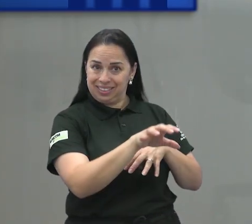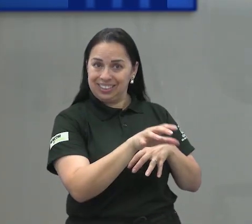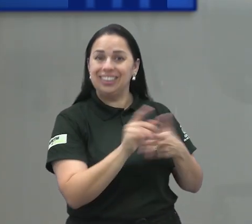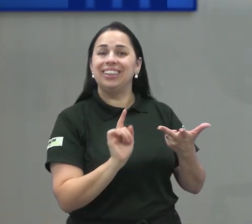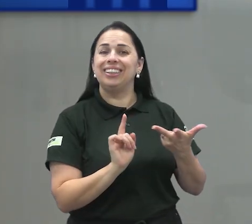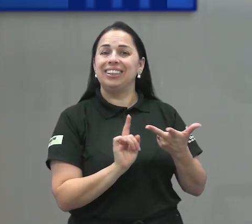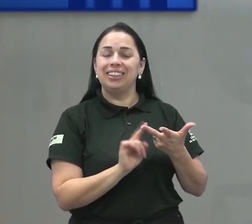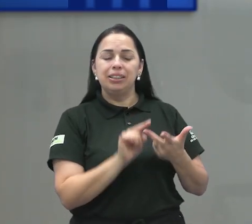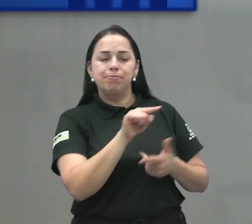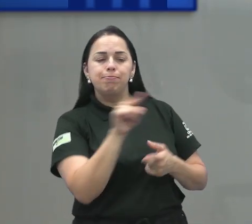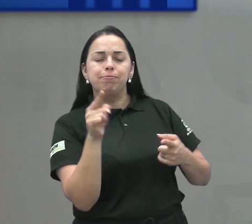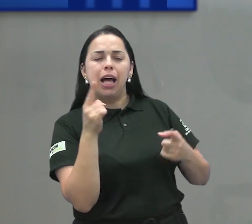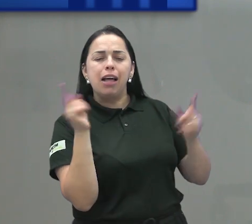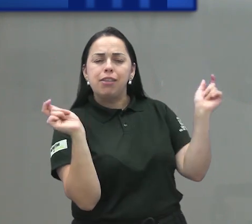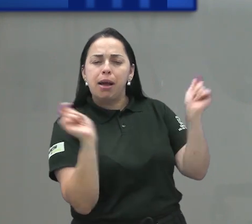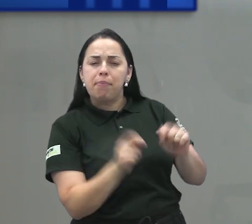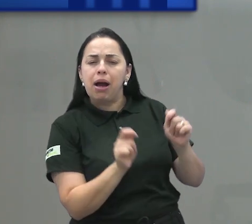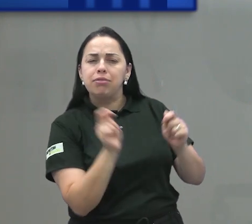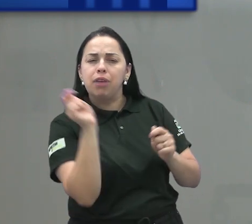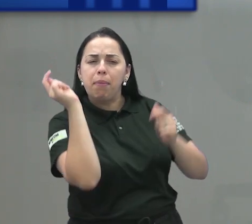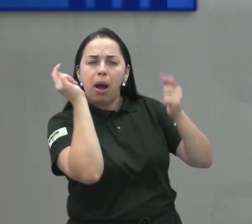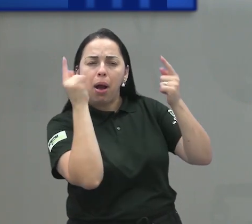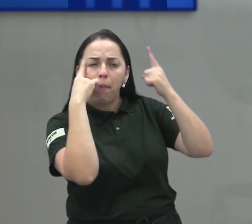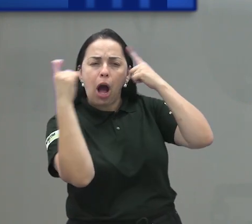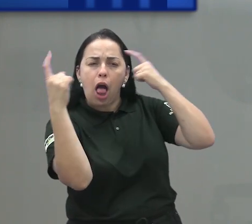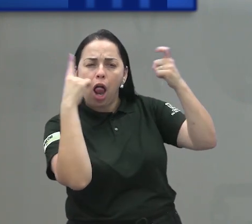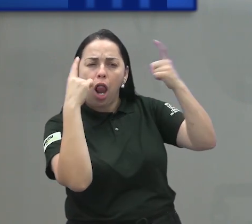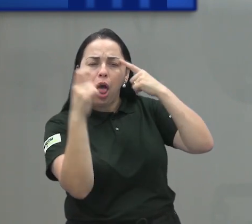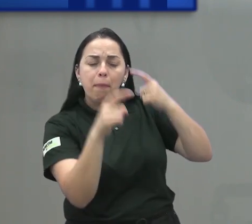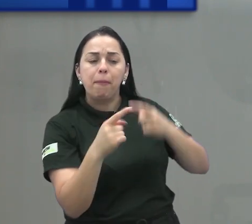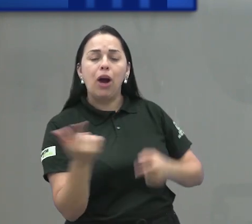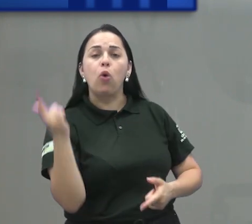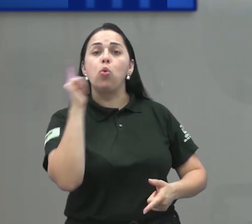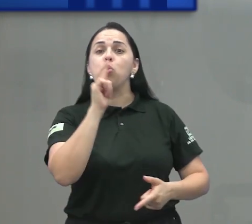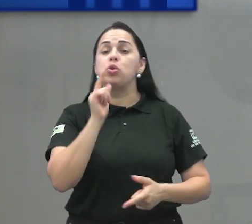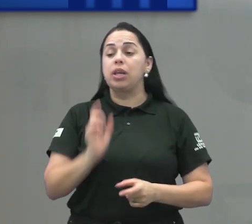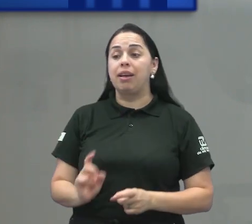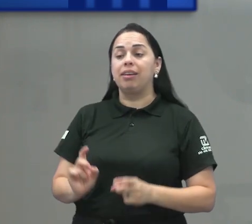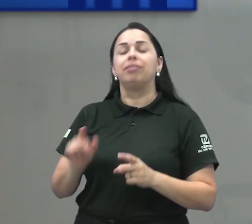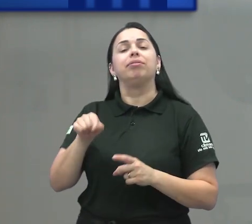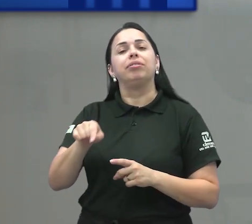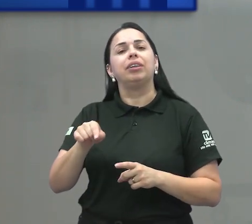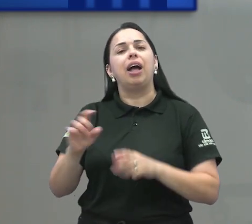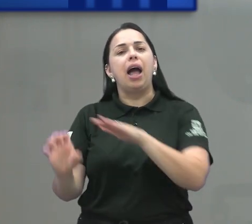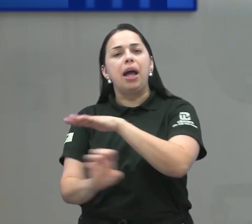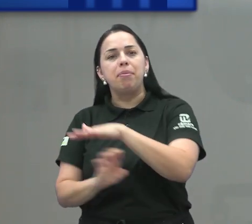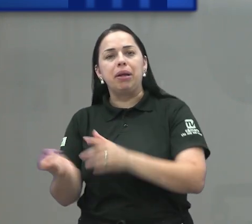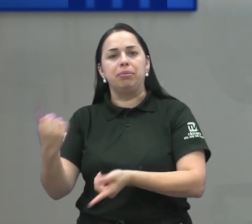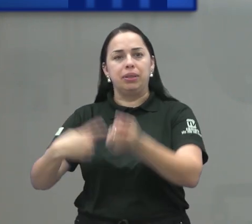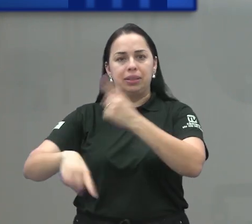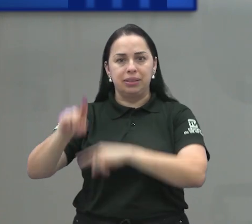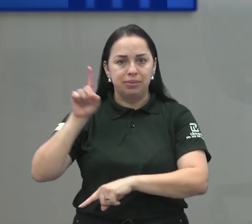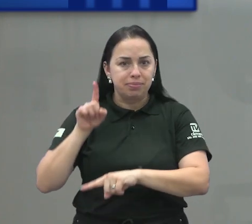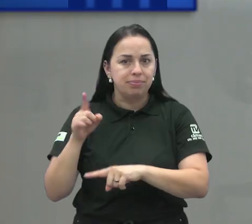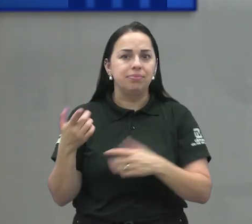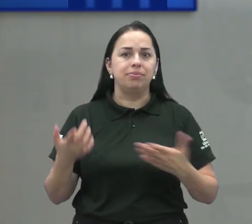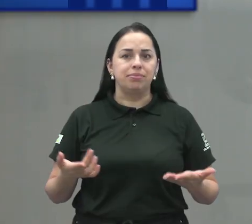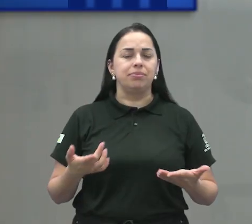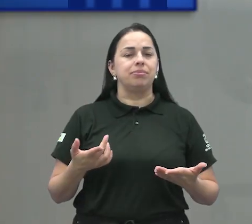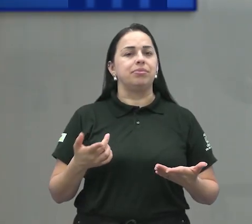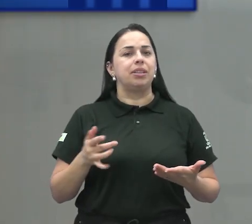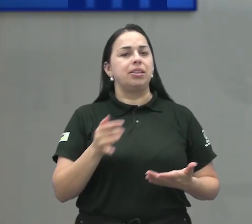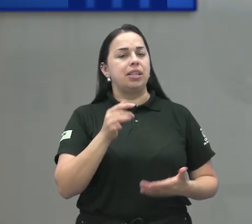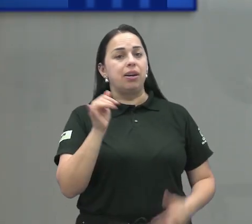utiliza todos os bens e conhecimento das pessoas para trazer um resultado para o seu negócio. Tem prototipagem, então